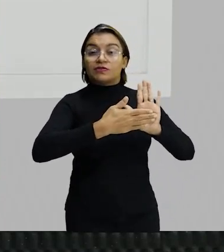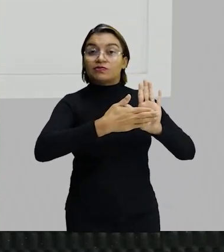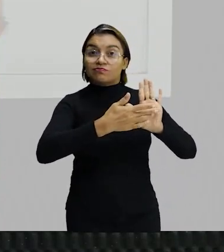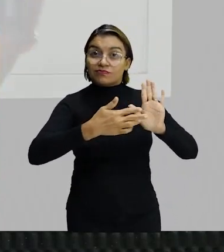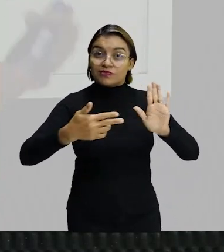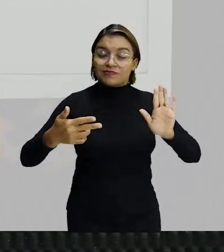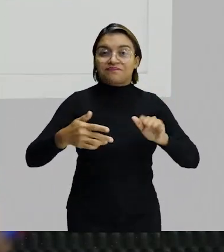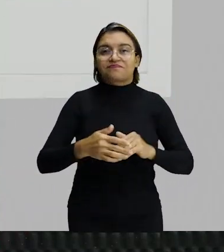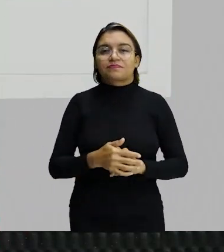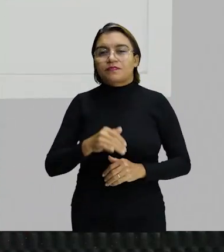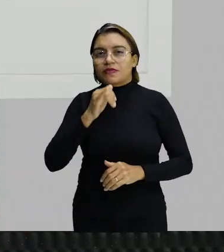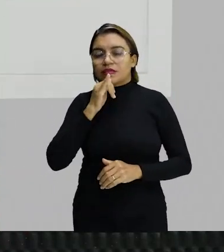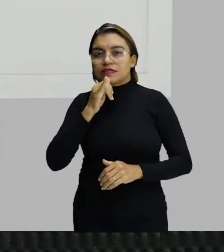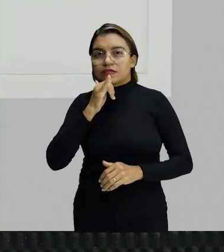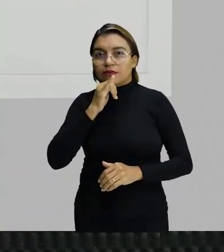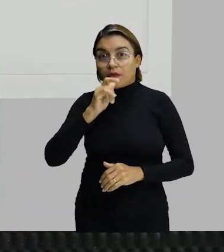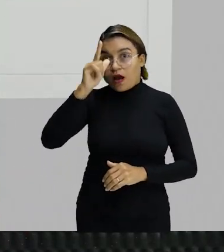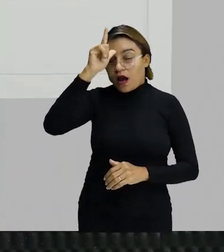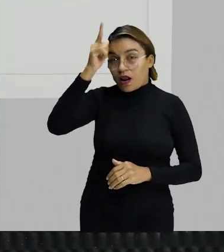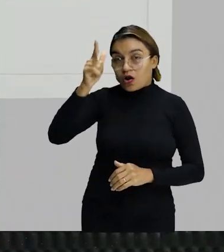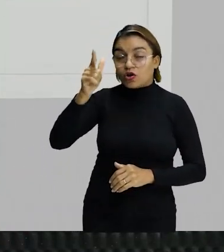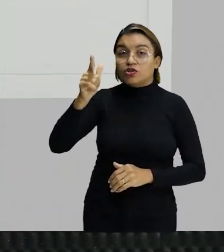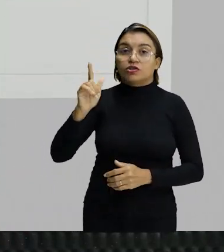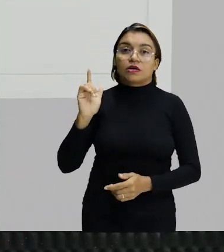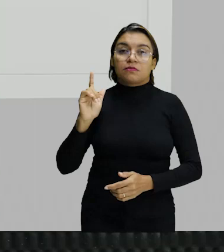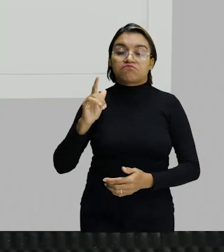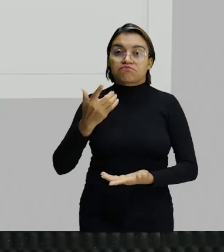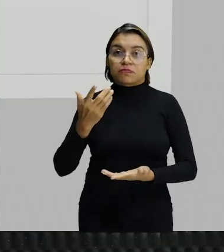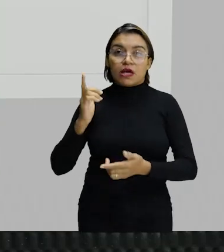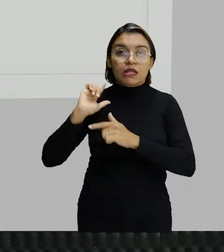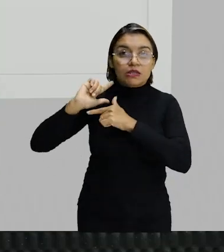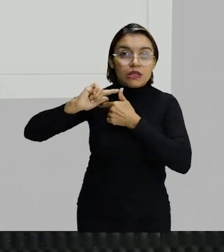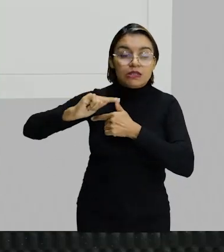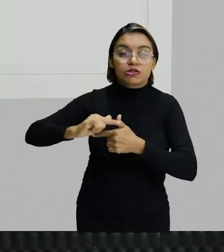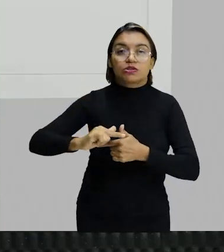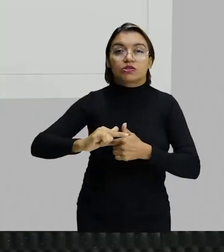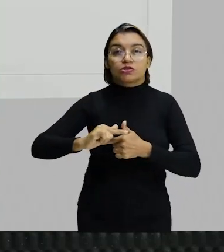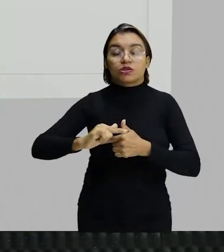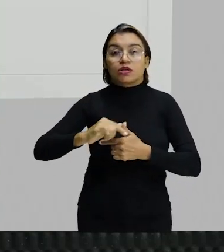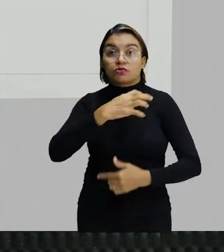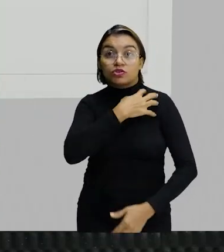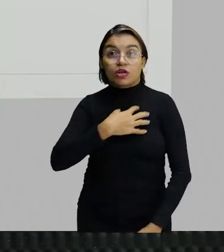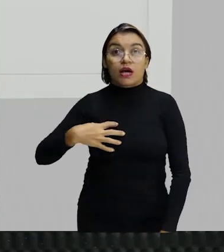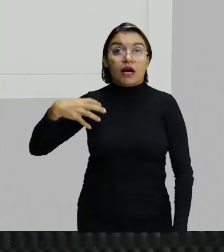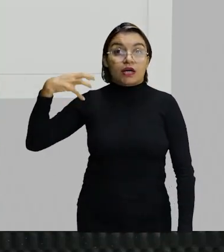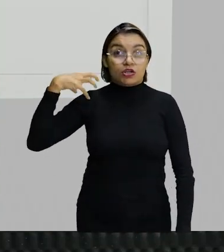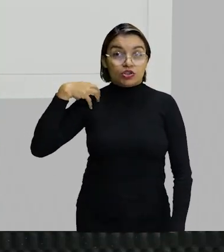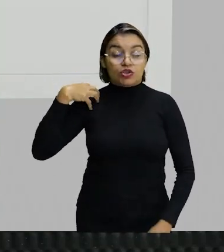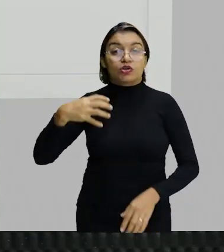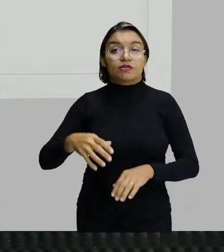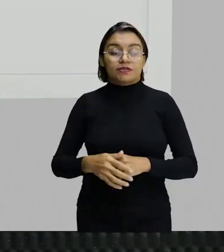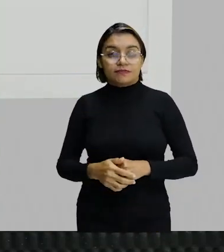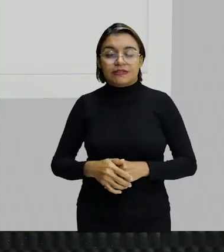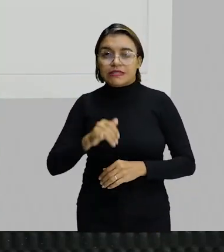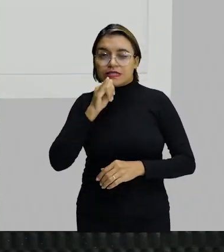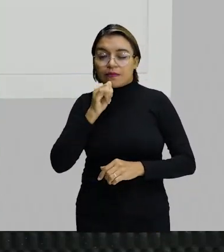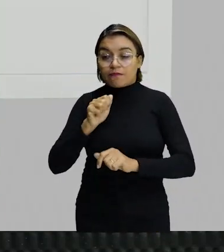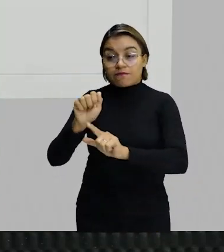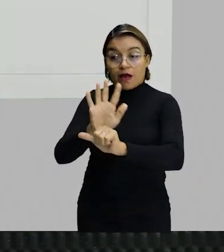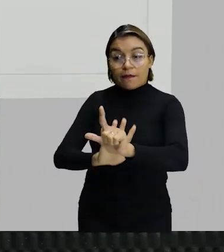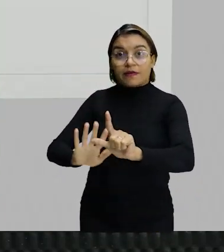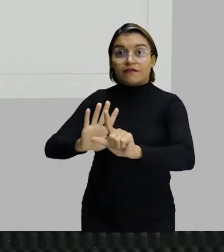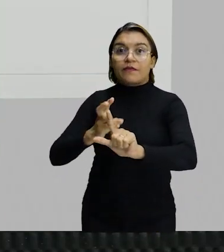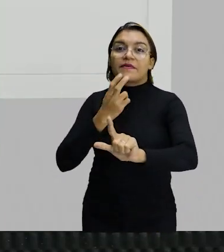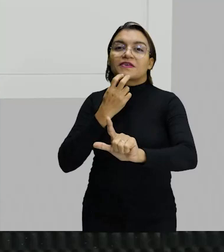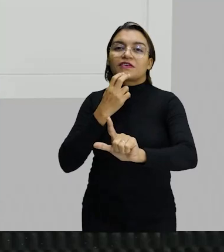lógica clássica aristotélica, que nós já temos aula aqui, olha que coisa bacana. Vai na plataforma Gonçalves Dias, fantástica a plataforma Gonçalves Dias. Você fala